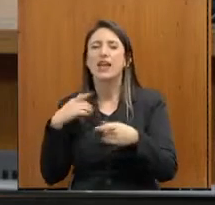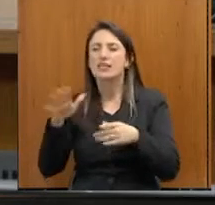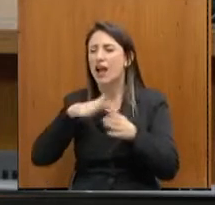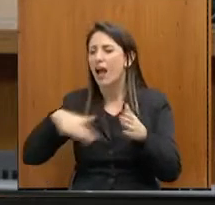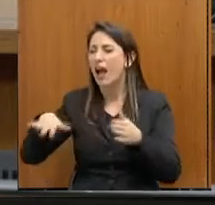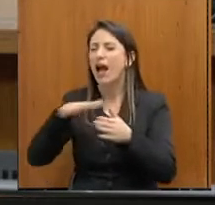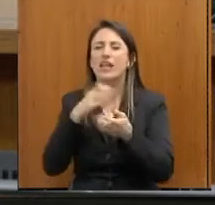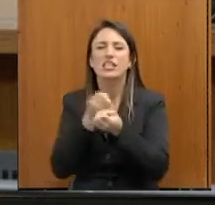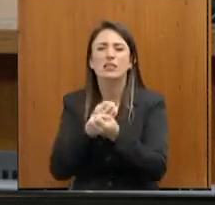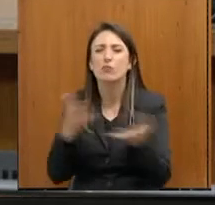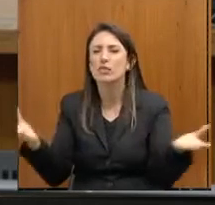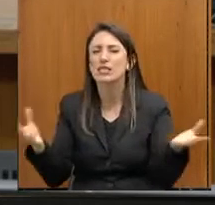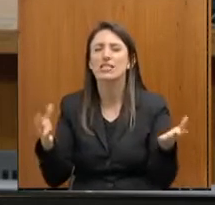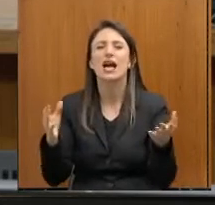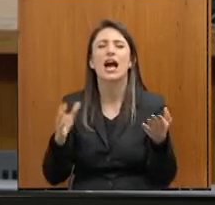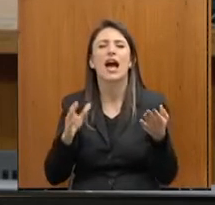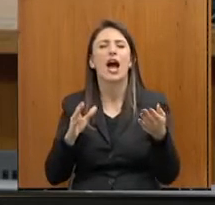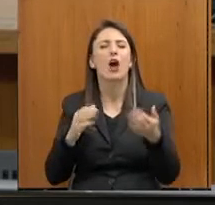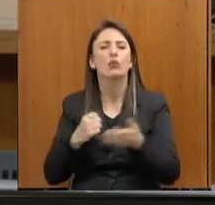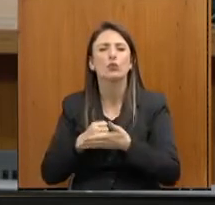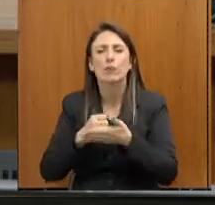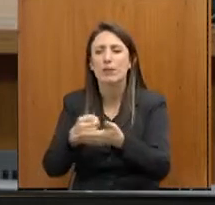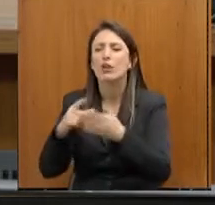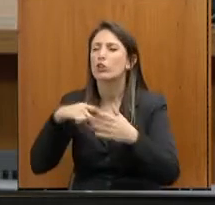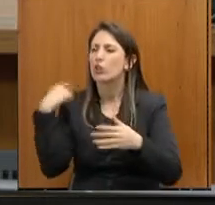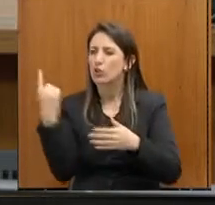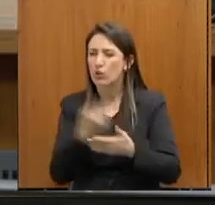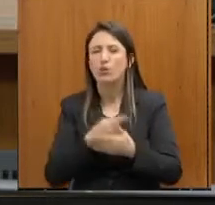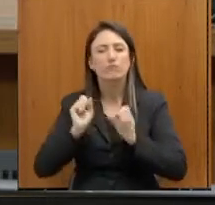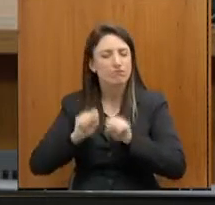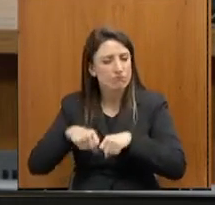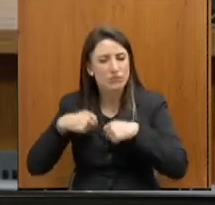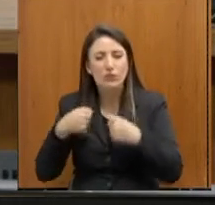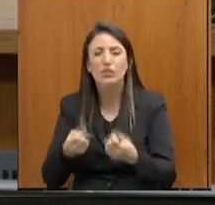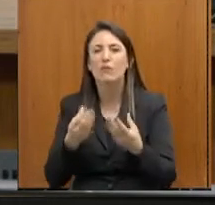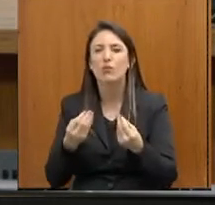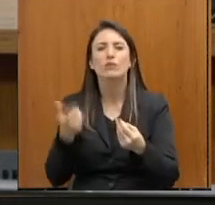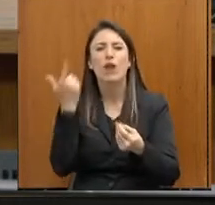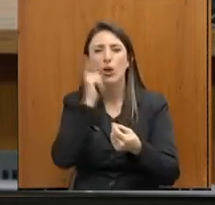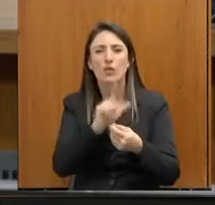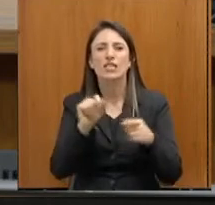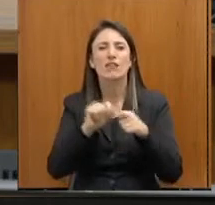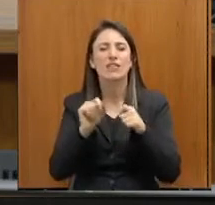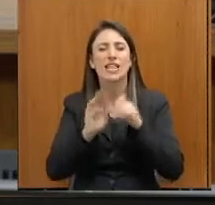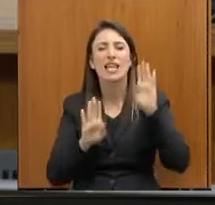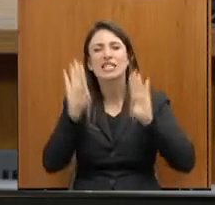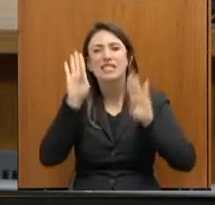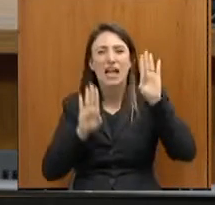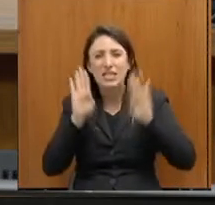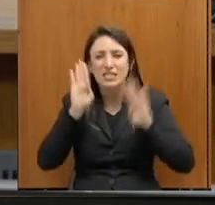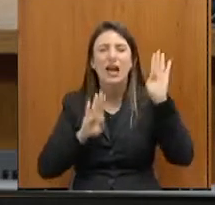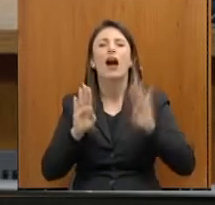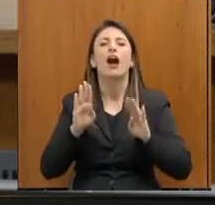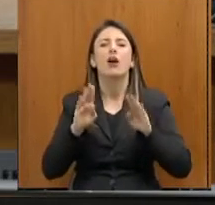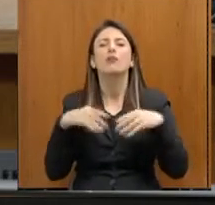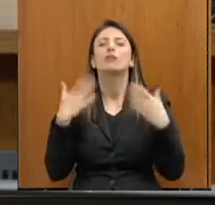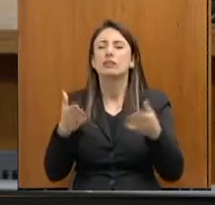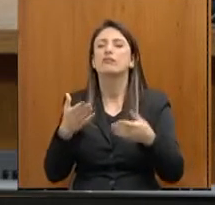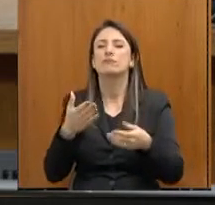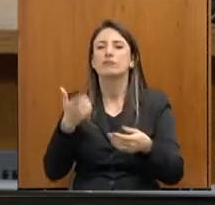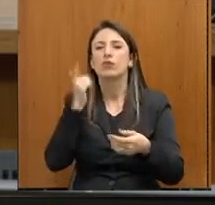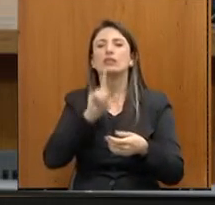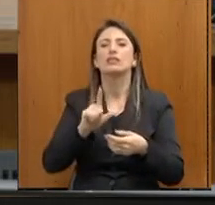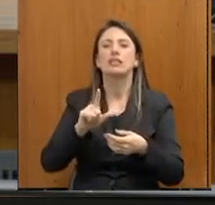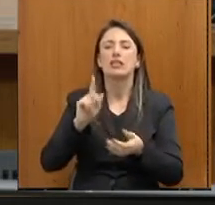suplemento temos feito muitos esforços para ter licitações exitosas e para que a gente é efetivamente possa entregar